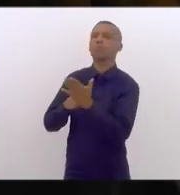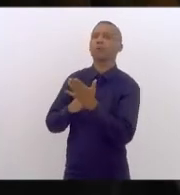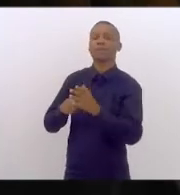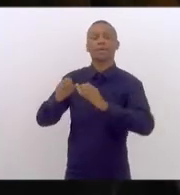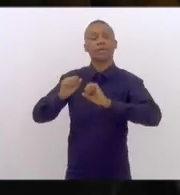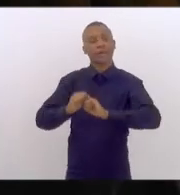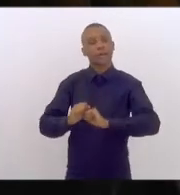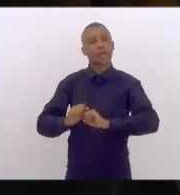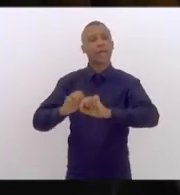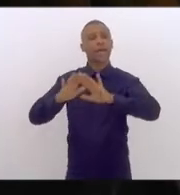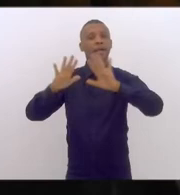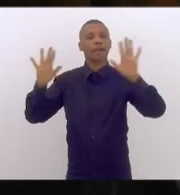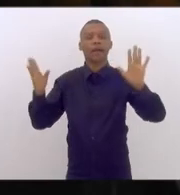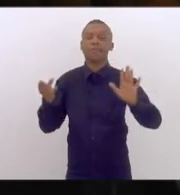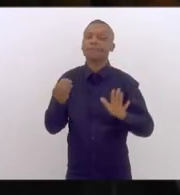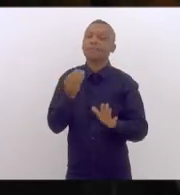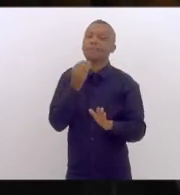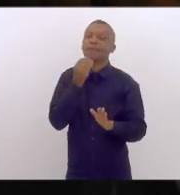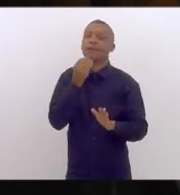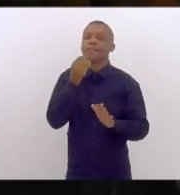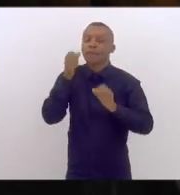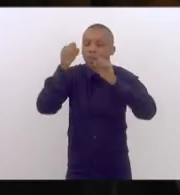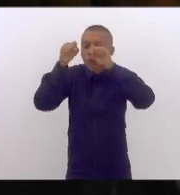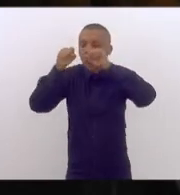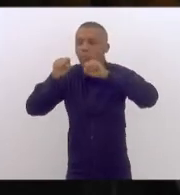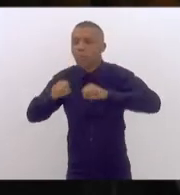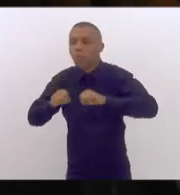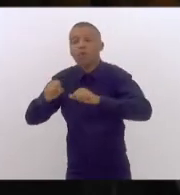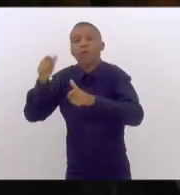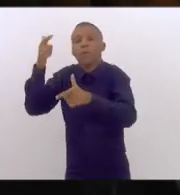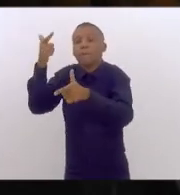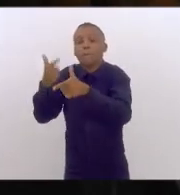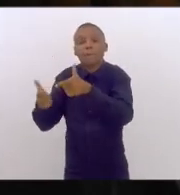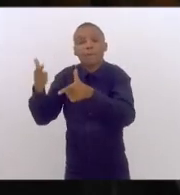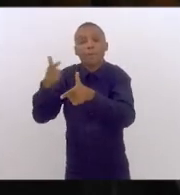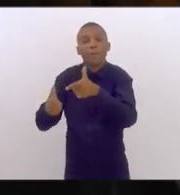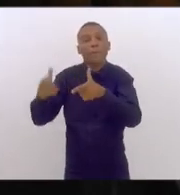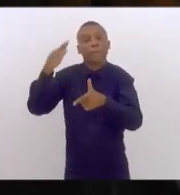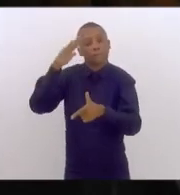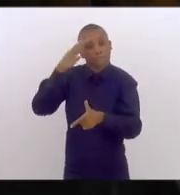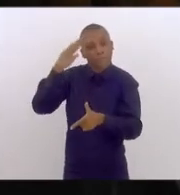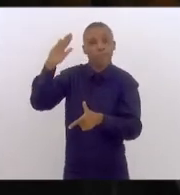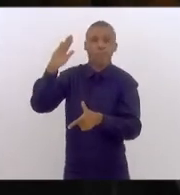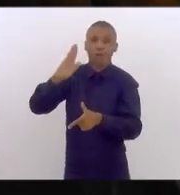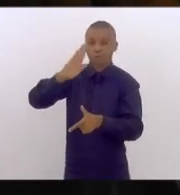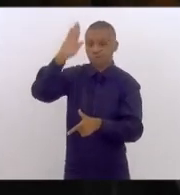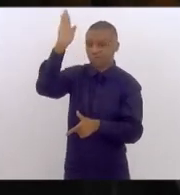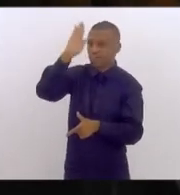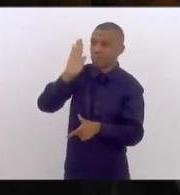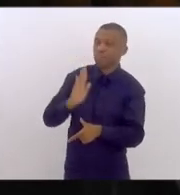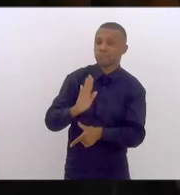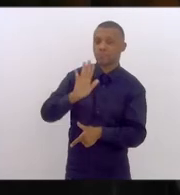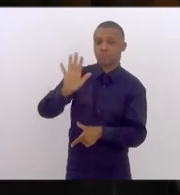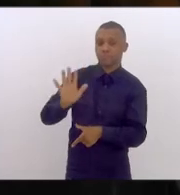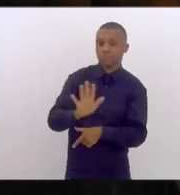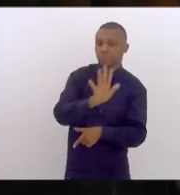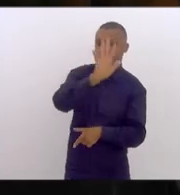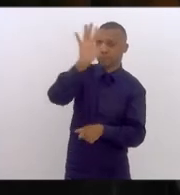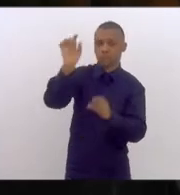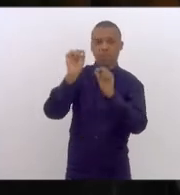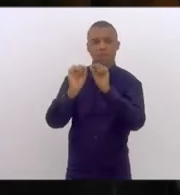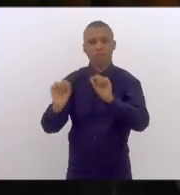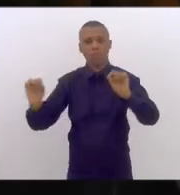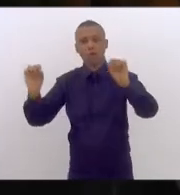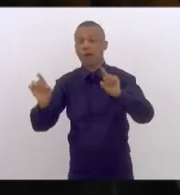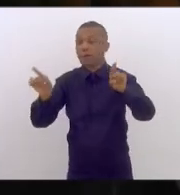evidente que o problema central do nosso país e do nosso